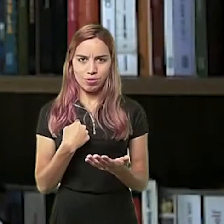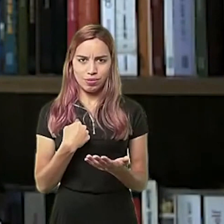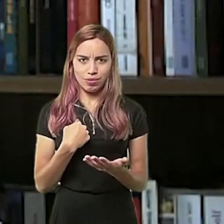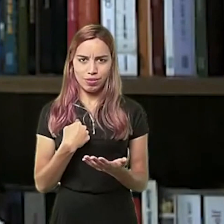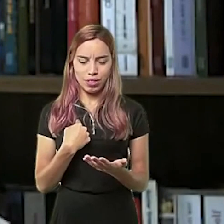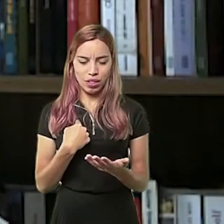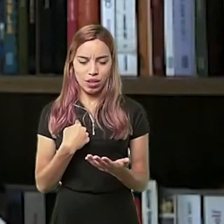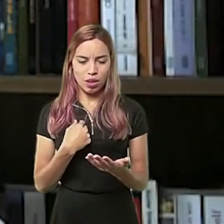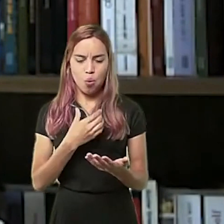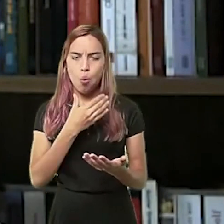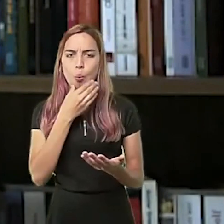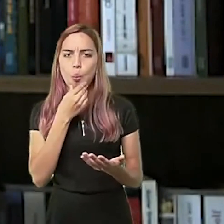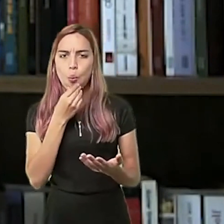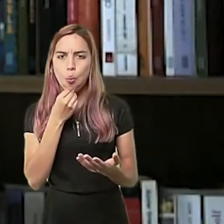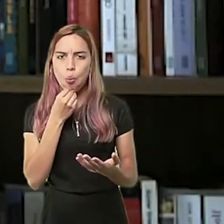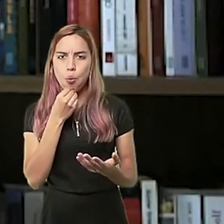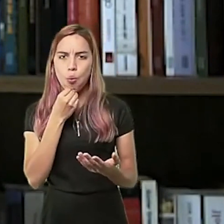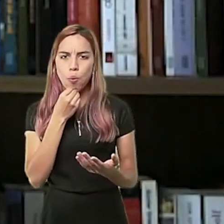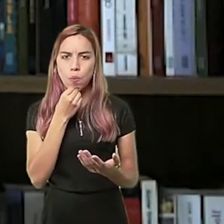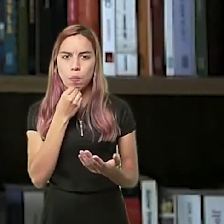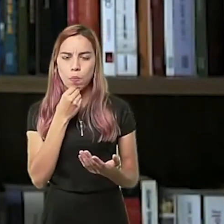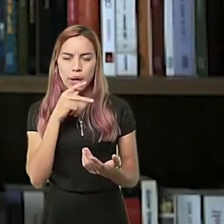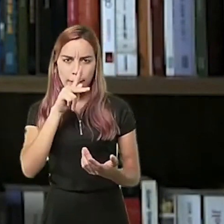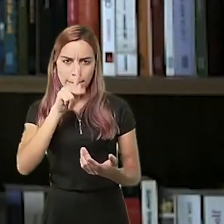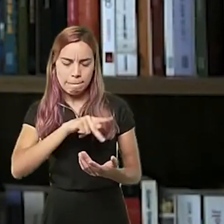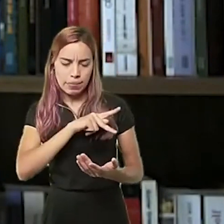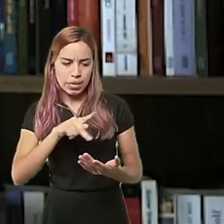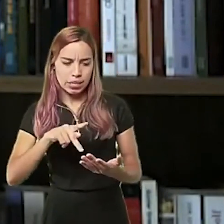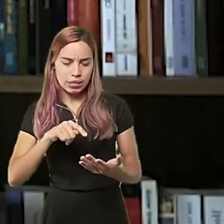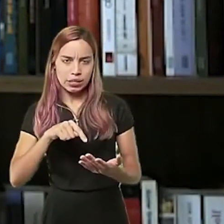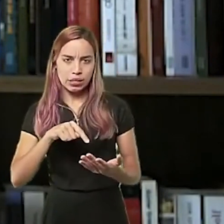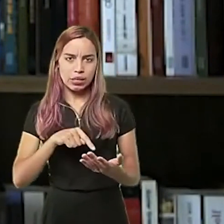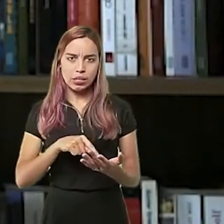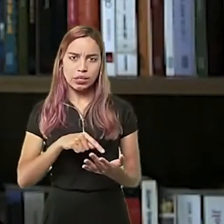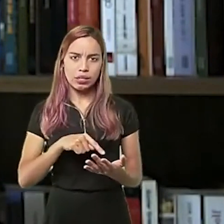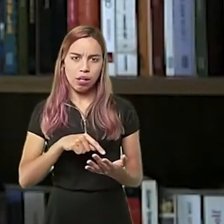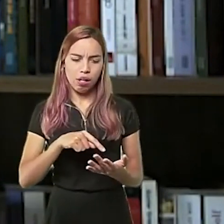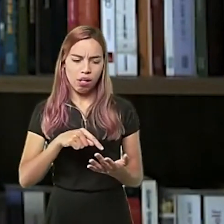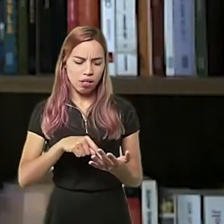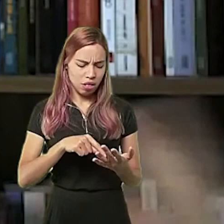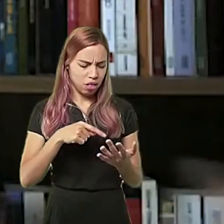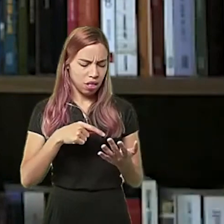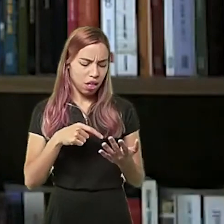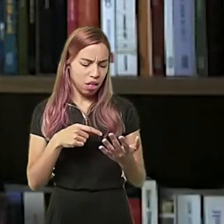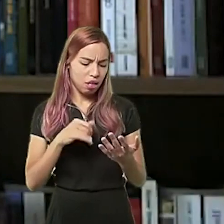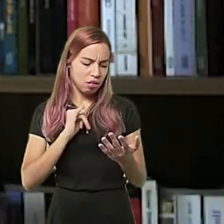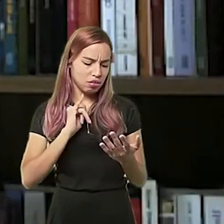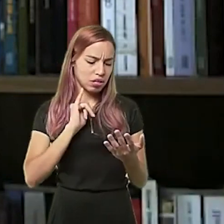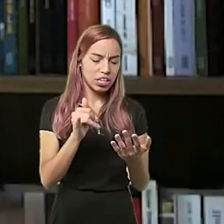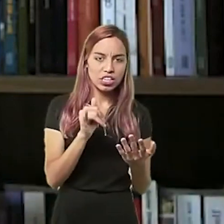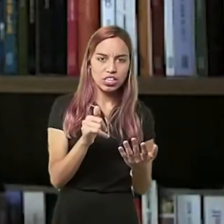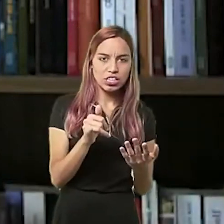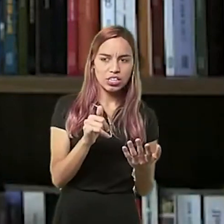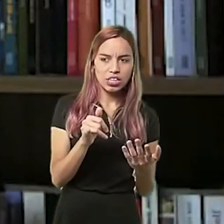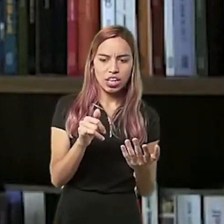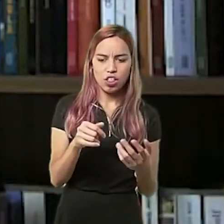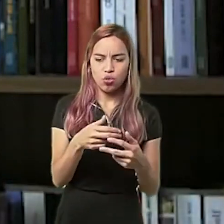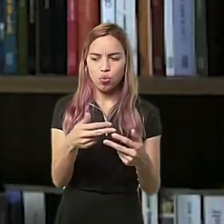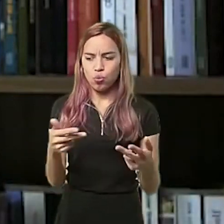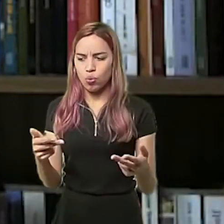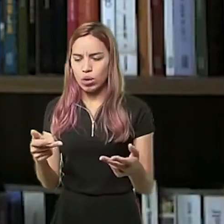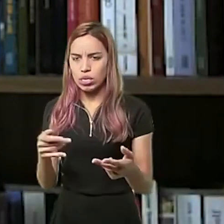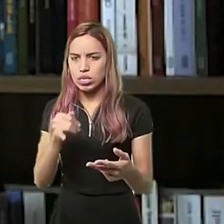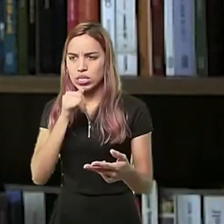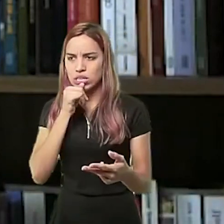O Bispo do Rosário, ele fazia a arte dele das coisas mais improváveis. Ele não tinha pincel, ninguém levava